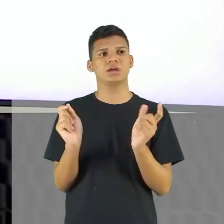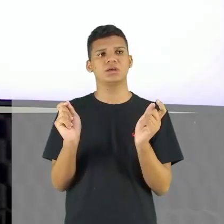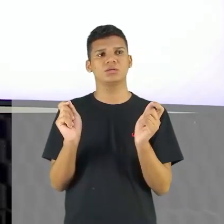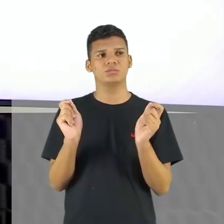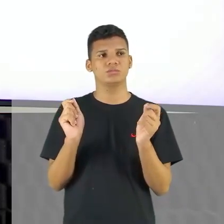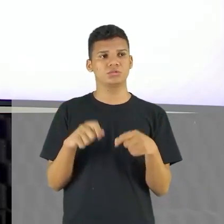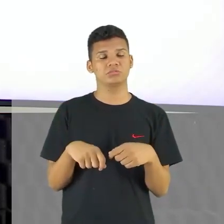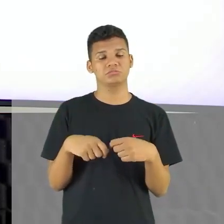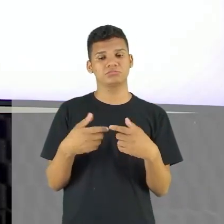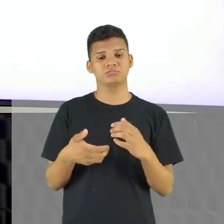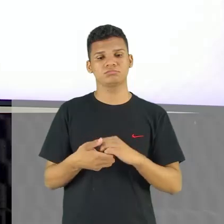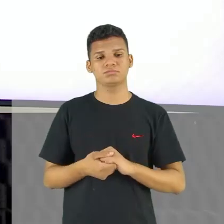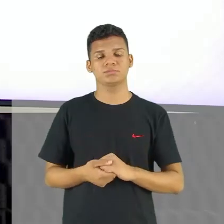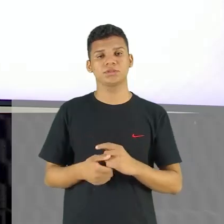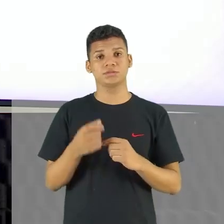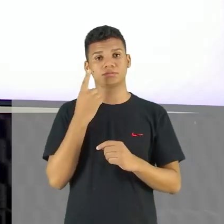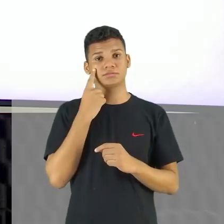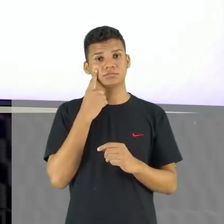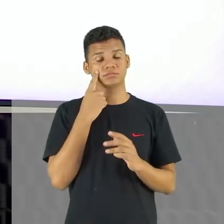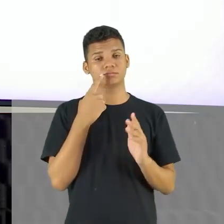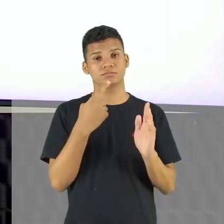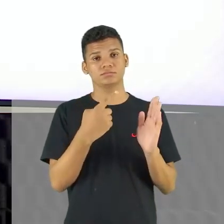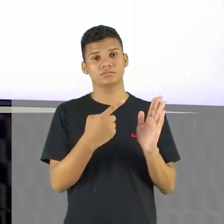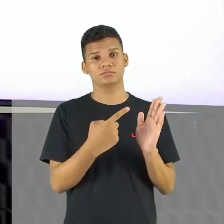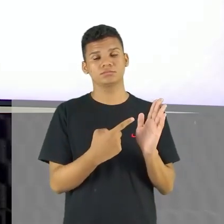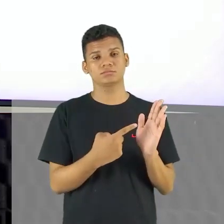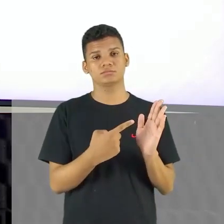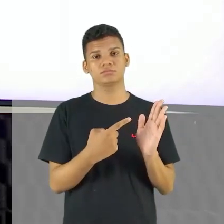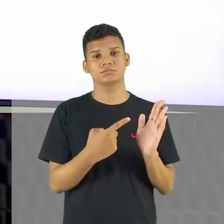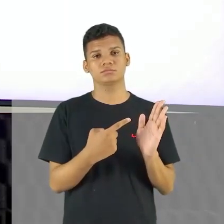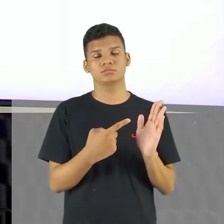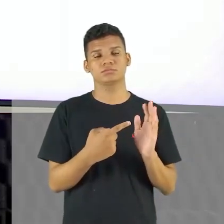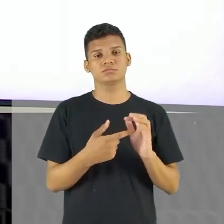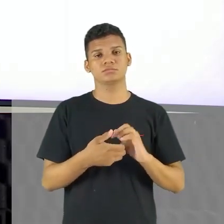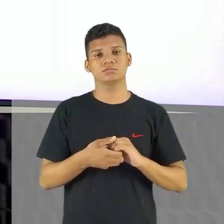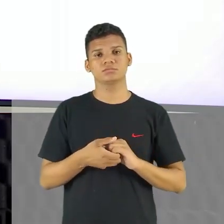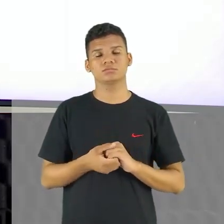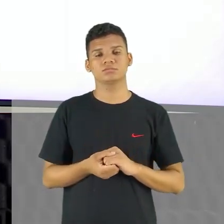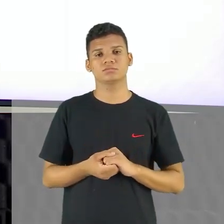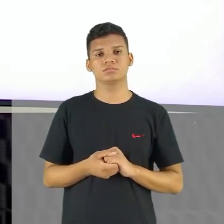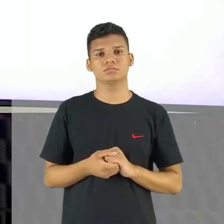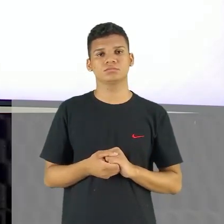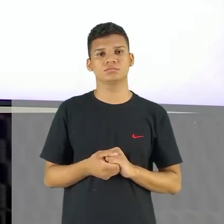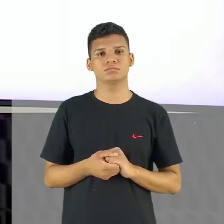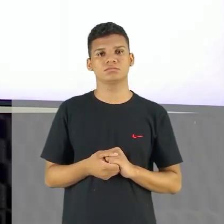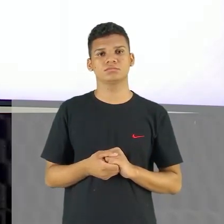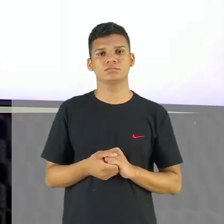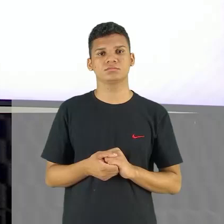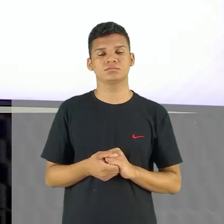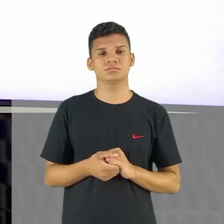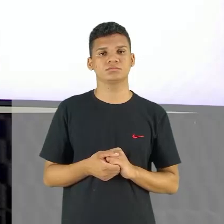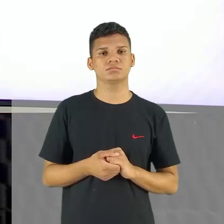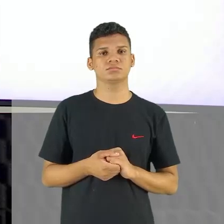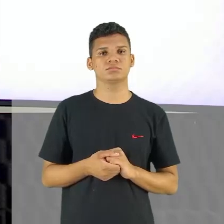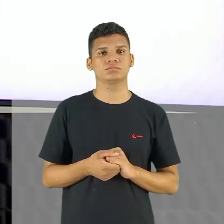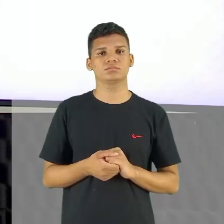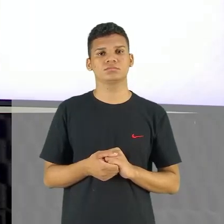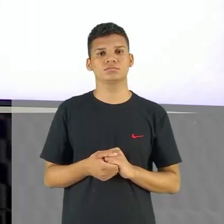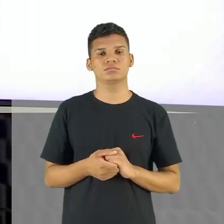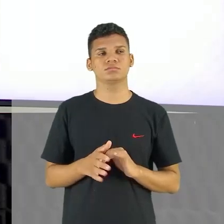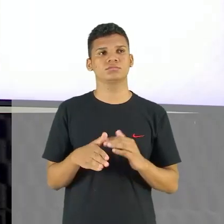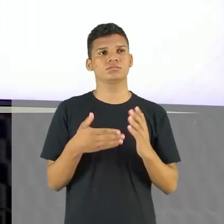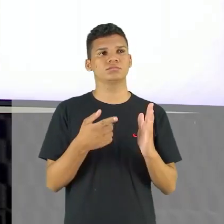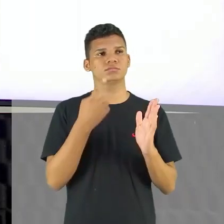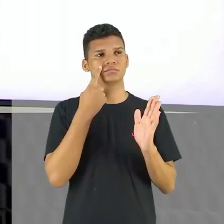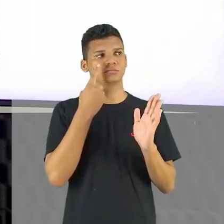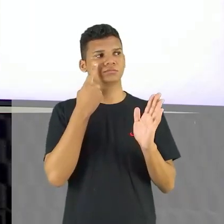ter sido. Sois madeira que se corta. Sois 20 degraus de escada. Sois